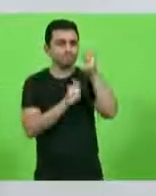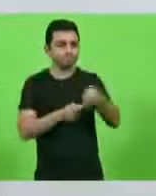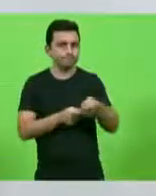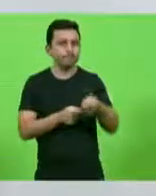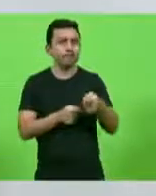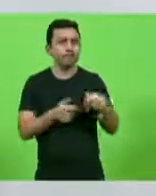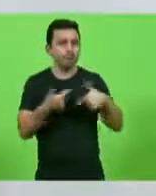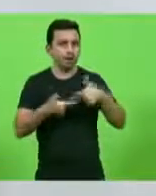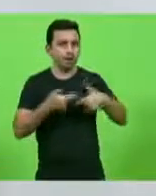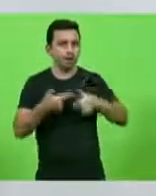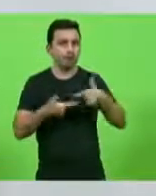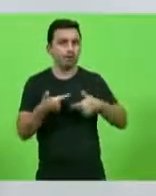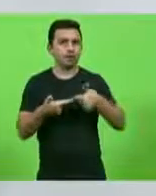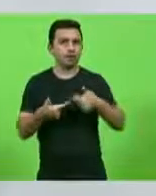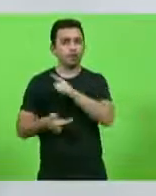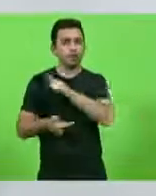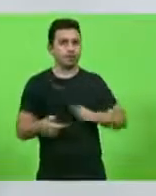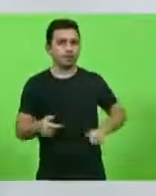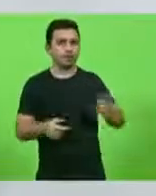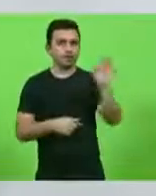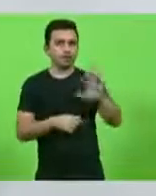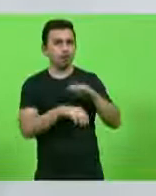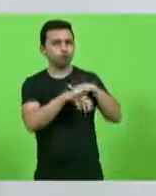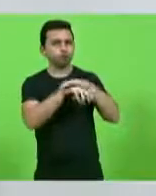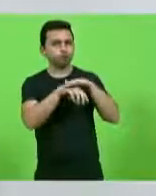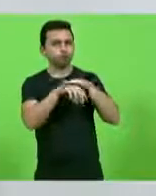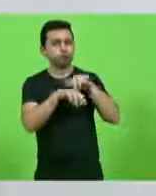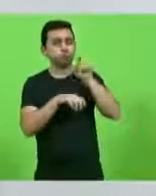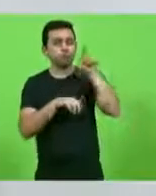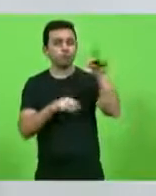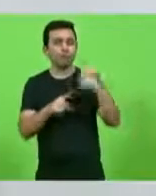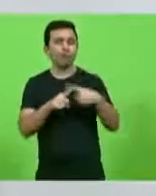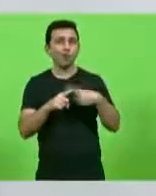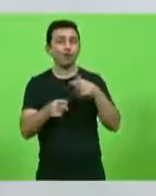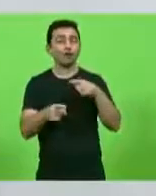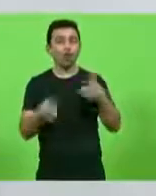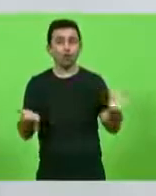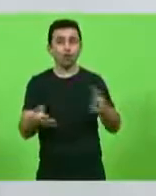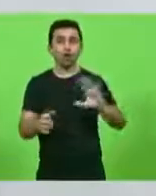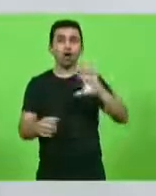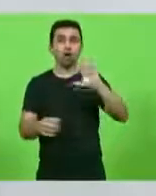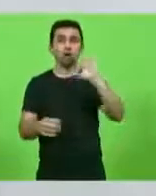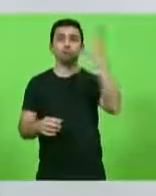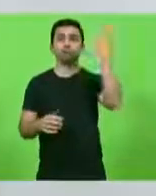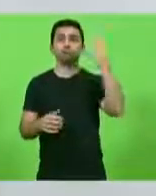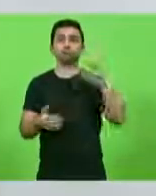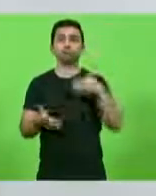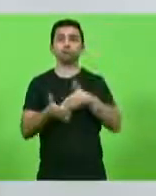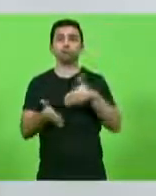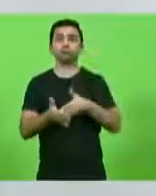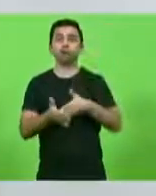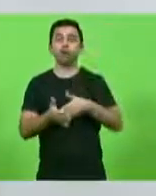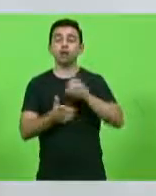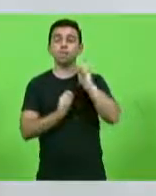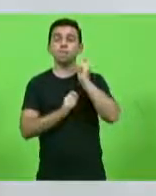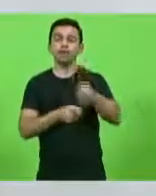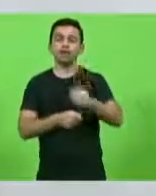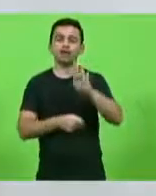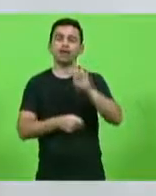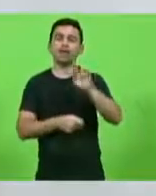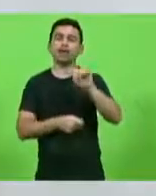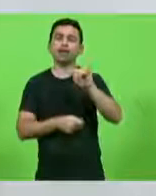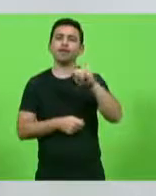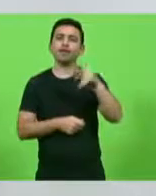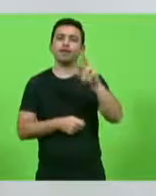diálogo com o governo federal, porque subitamente, né, veio essa limitação para a pesca da tainha. Bem específico aqui o deputado Ivan, e